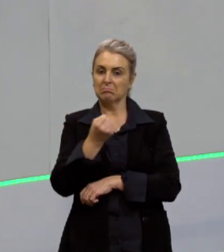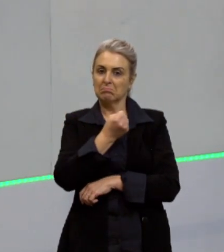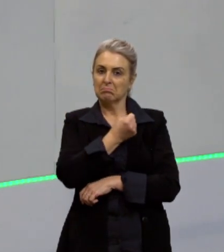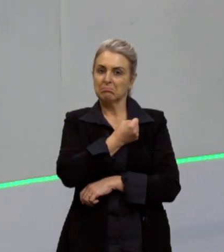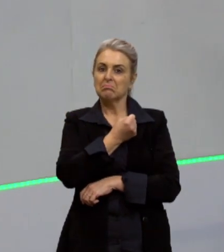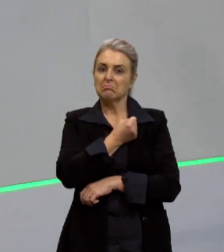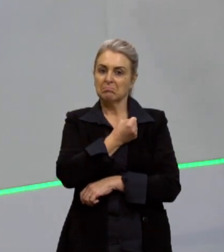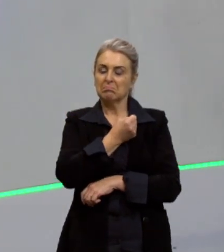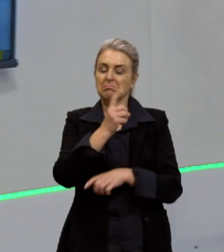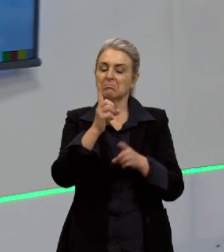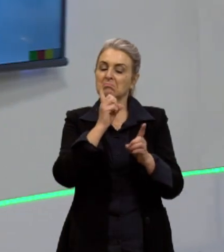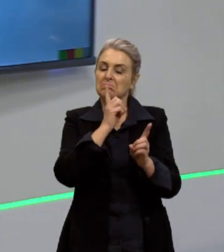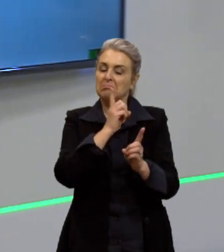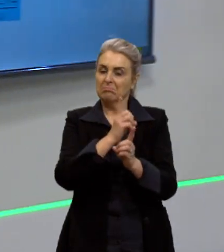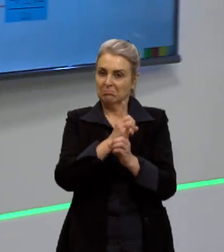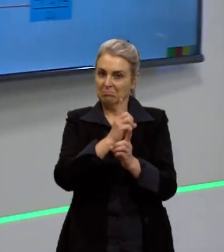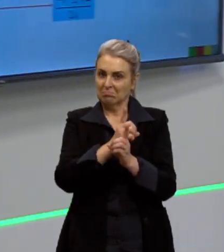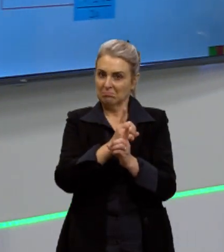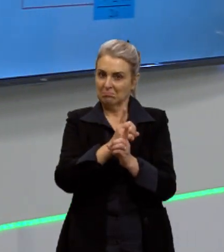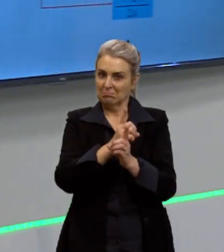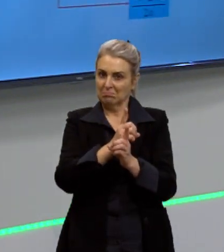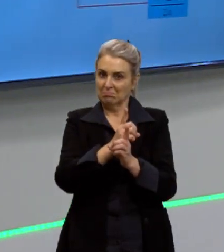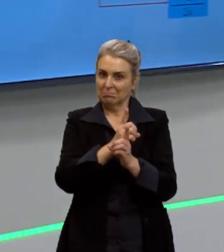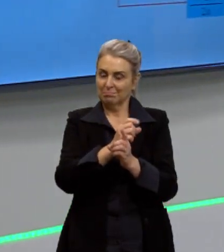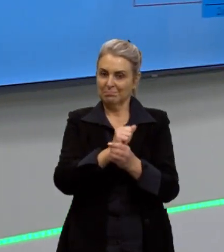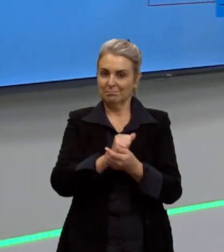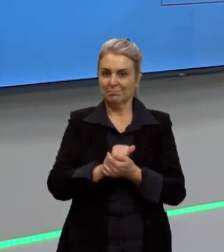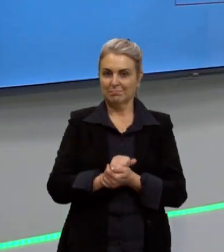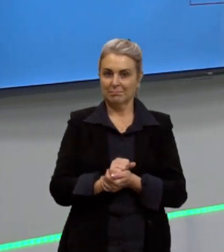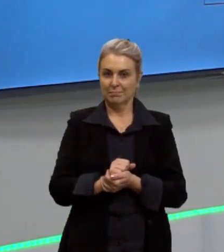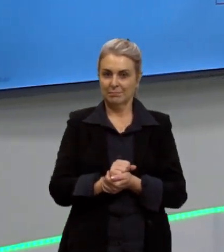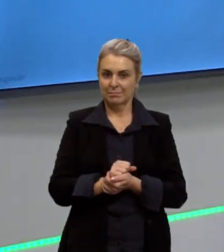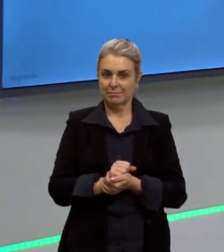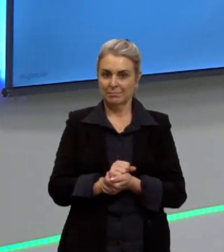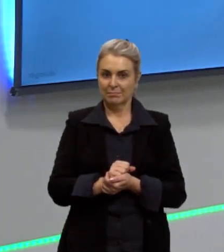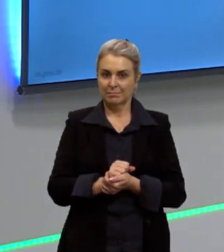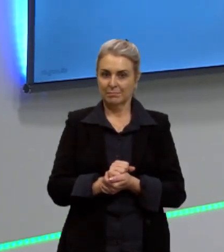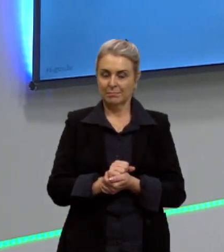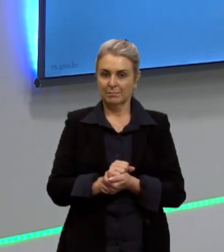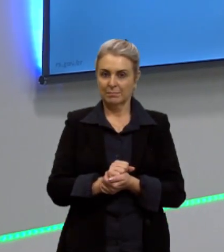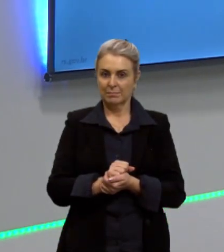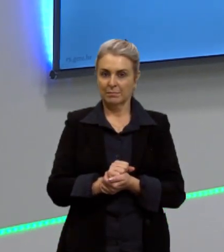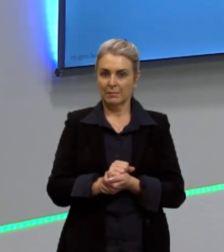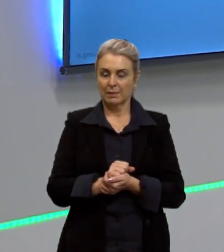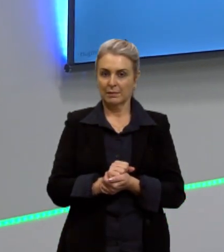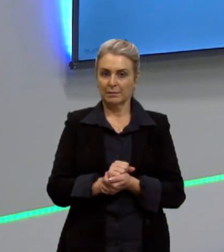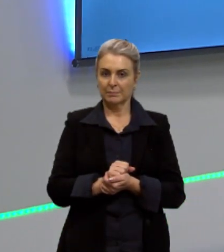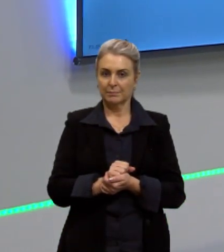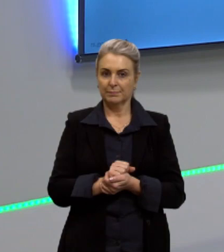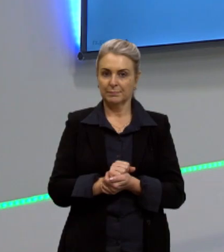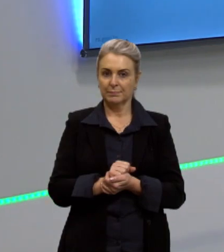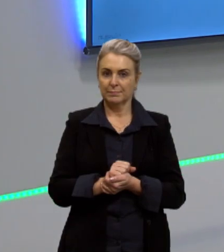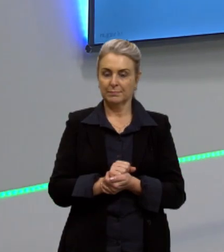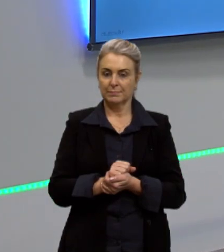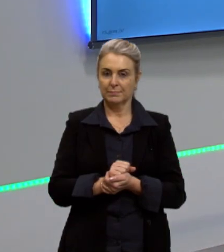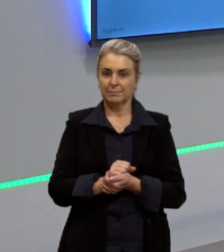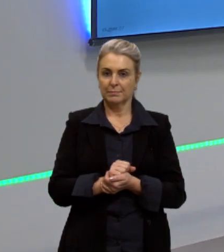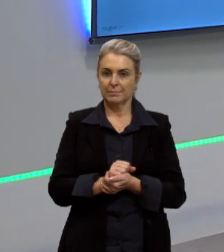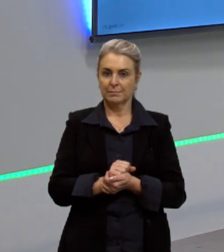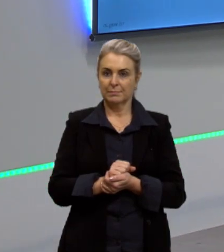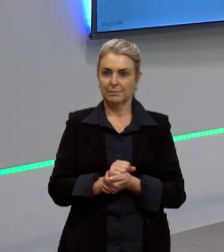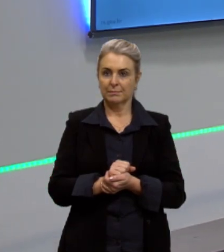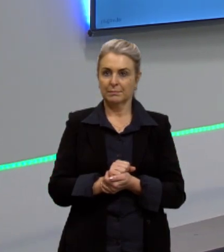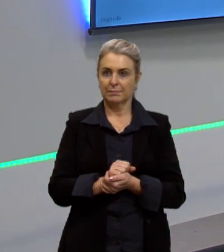para esses números que nós estamos falando, certo? Pode continuar.